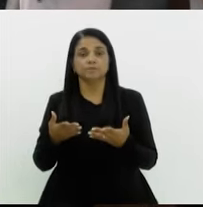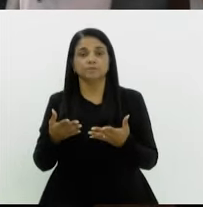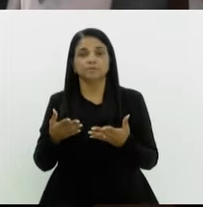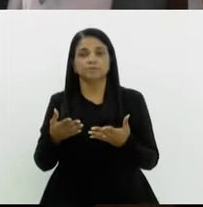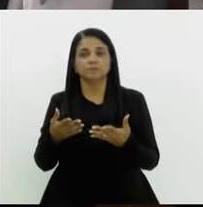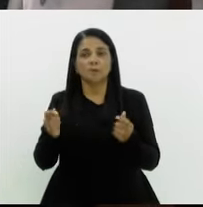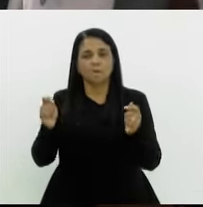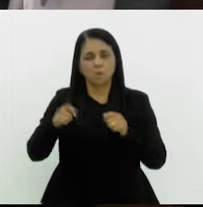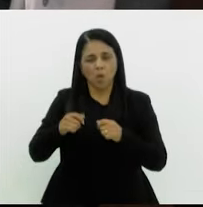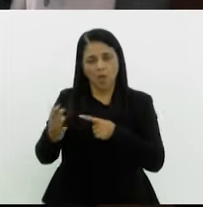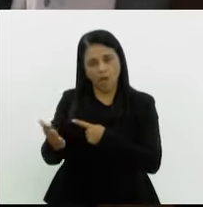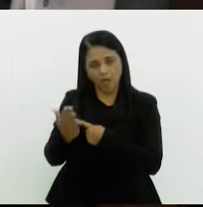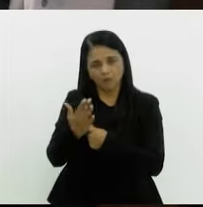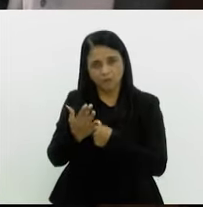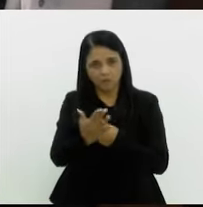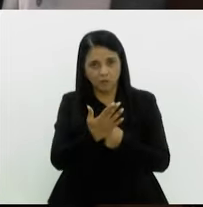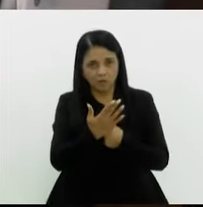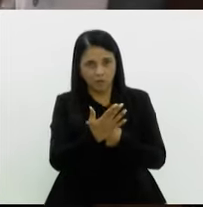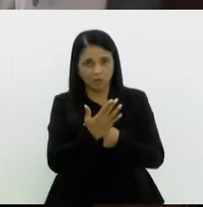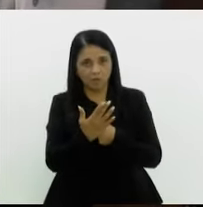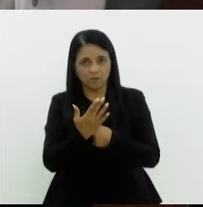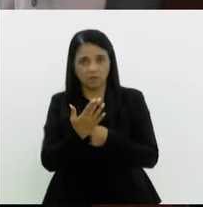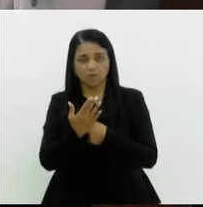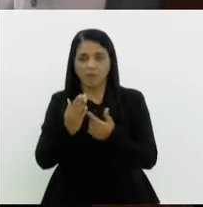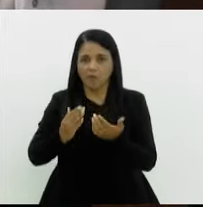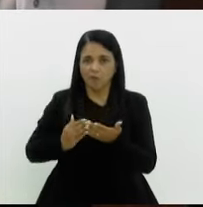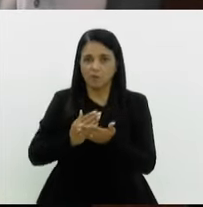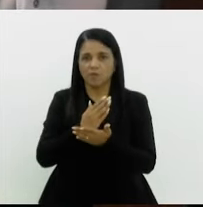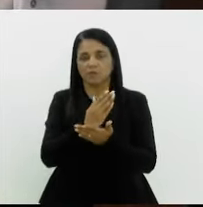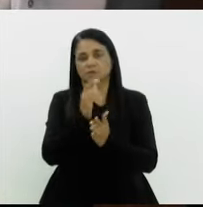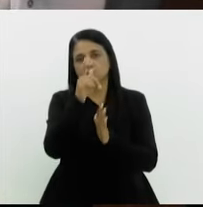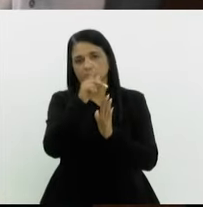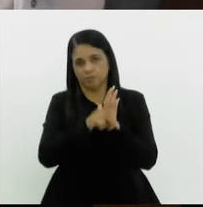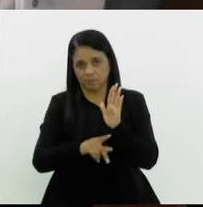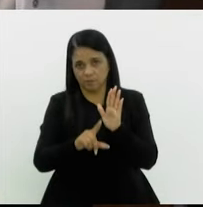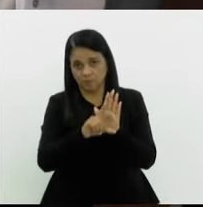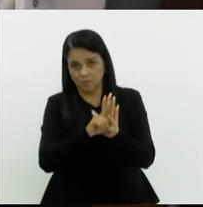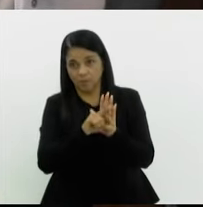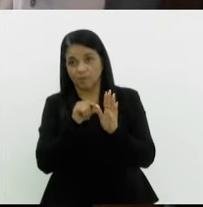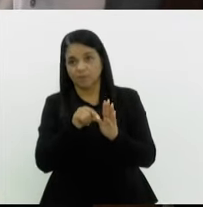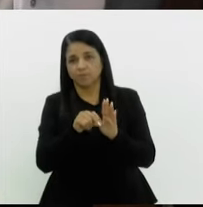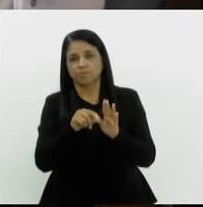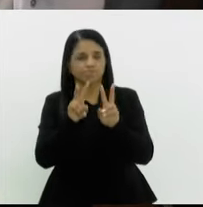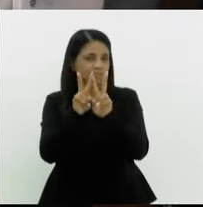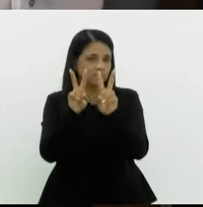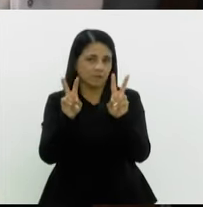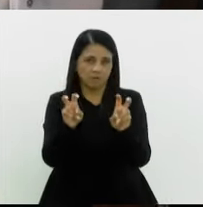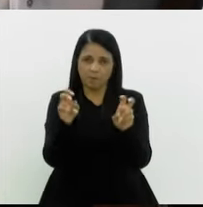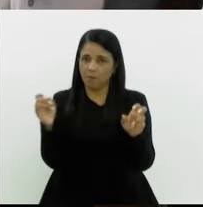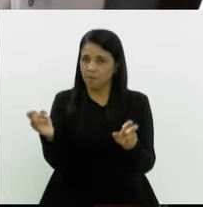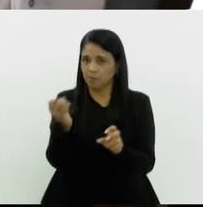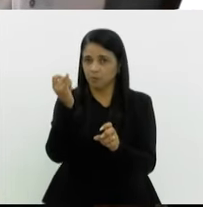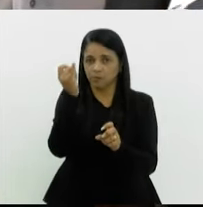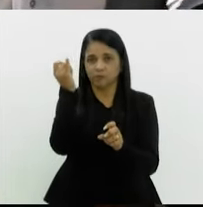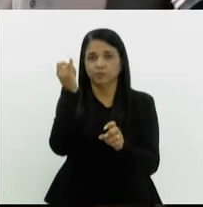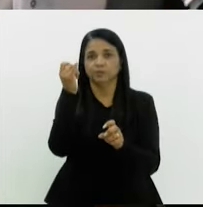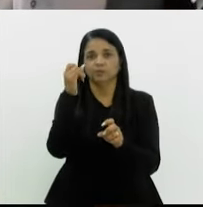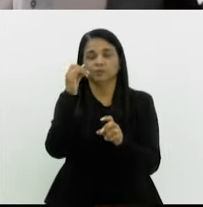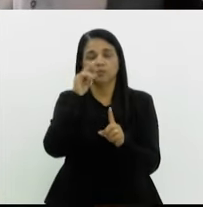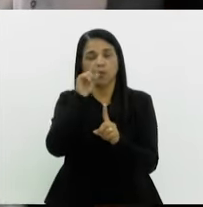que possa nos ajudar na aprovação dessa matéria, matéria que vem, que tem o